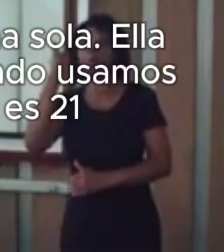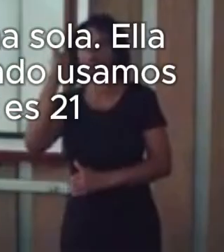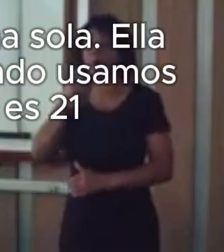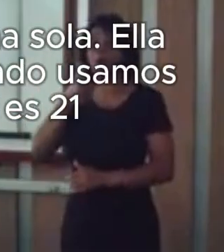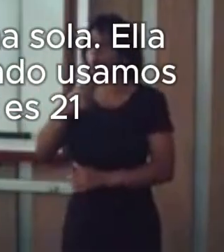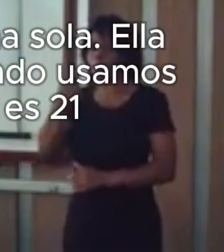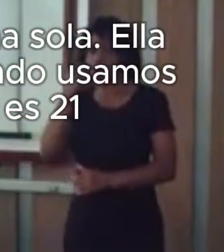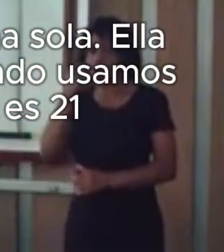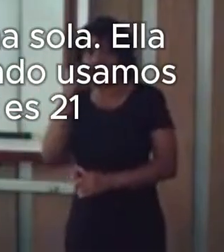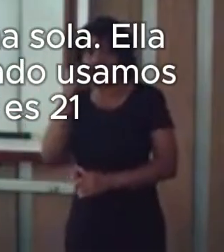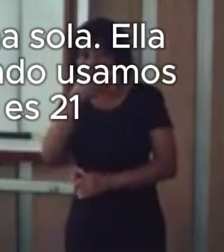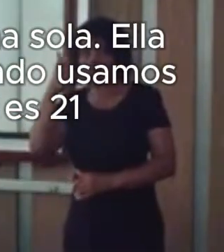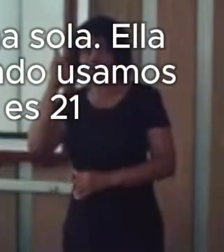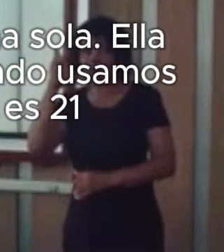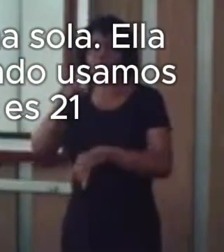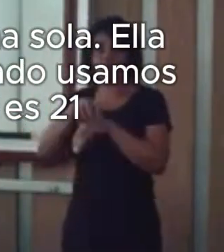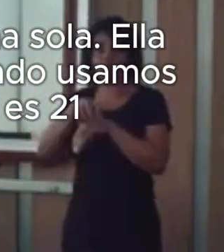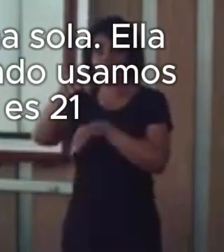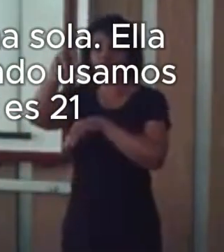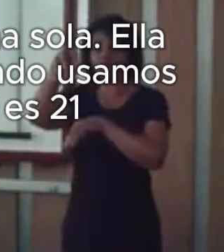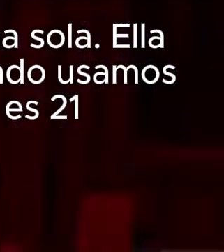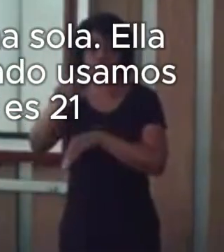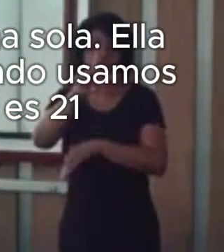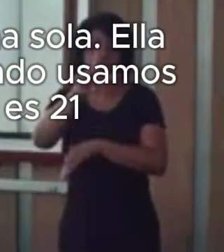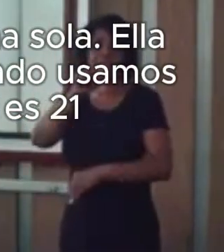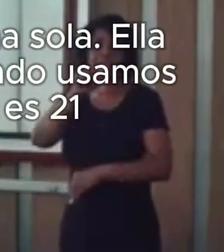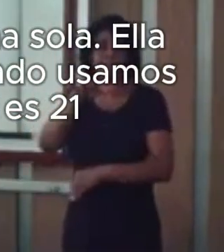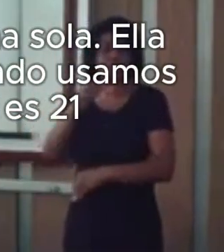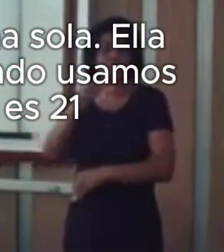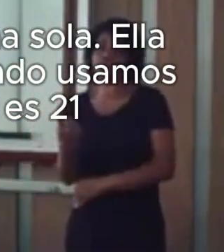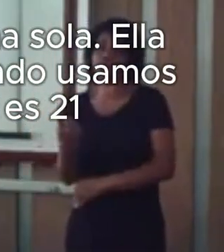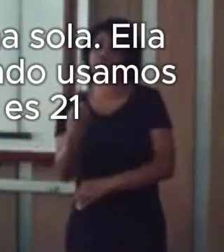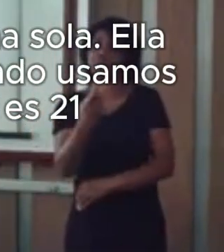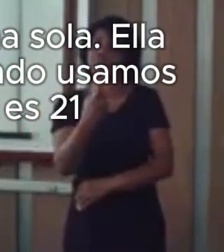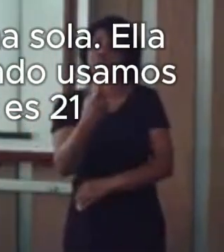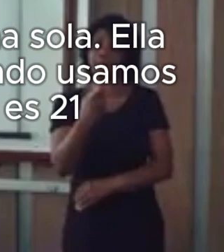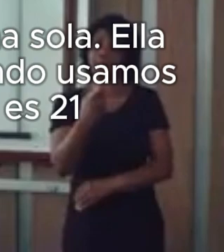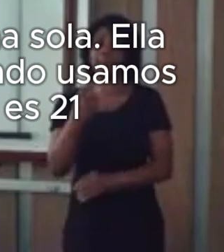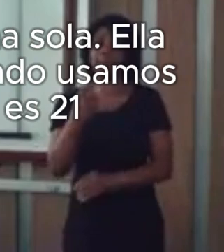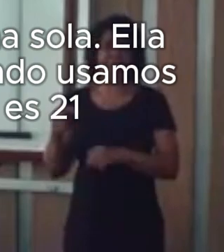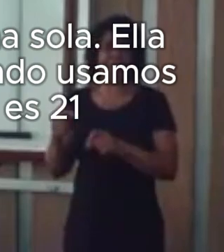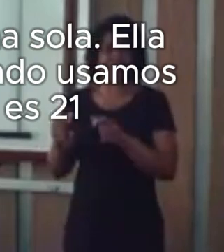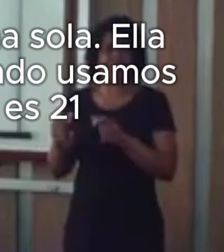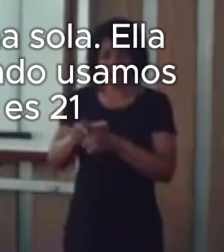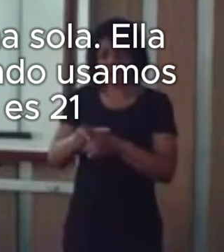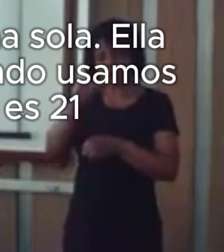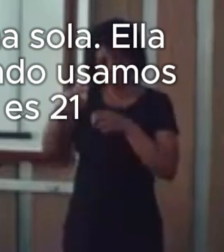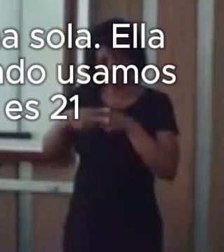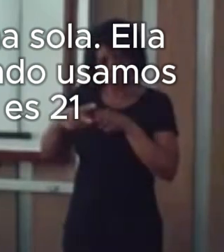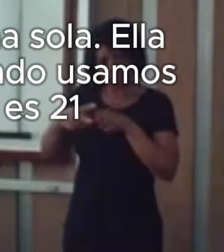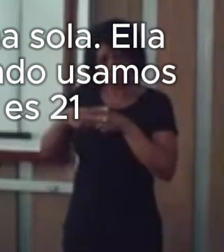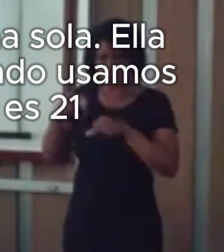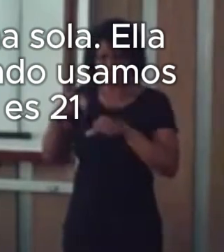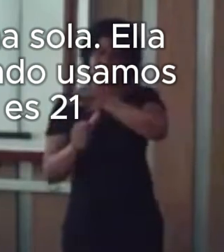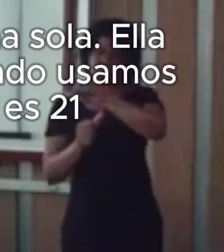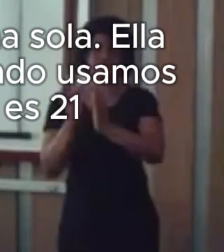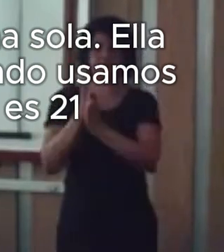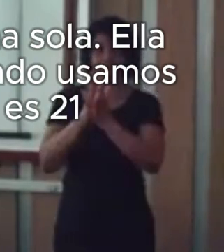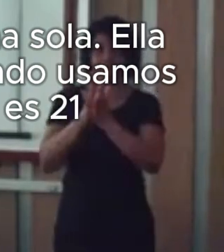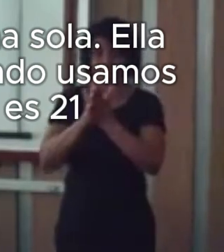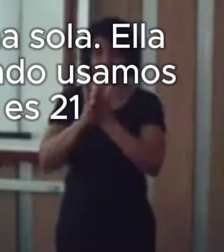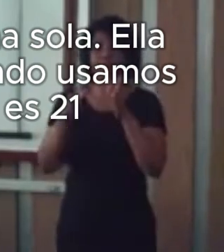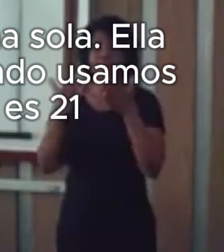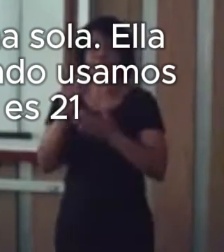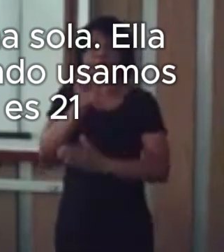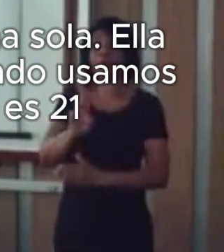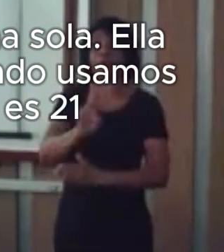essa progressão aqui? Os veículos e a laminina sozinha. Tá? Aquela lá do vidrinho, a laminina sozinha não altera em nada. Mas, quando a gente